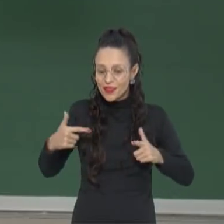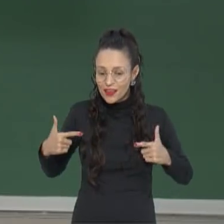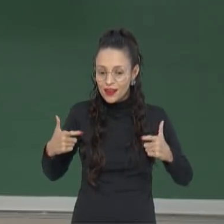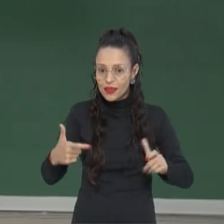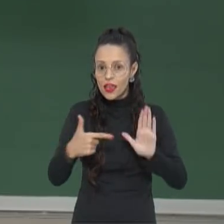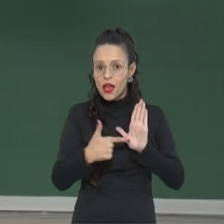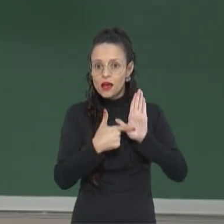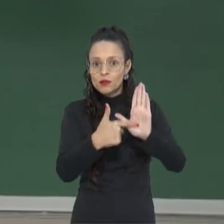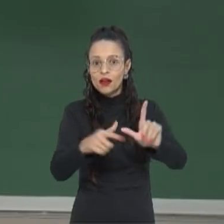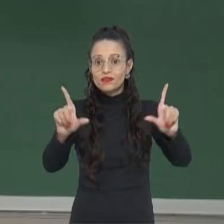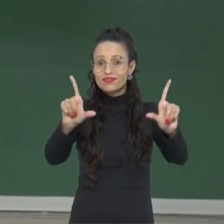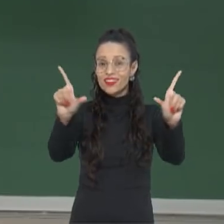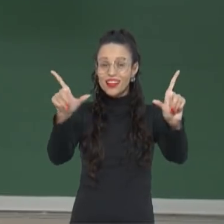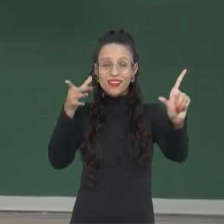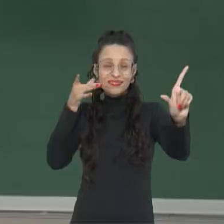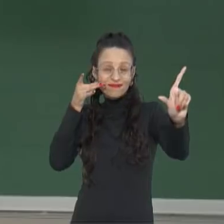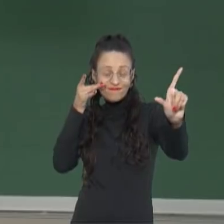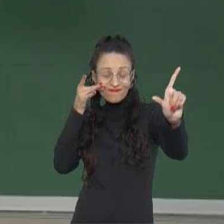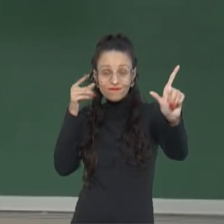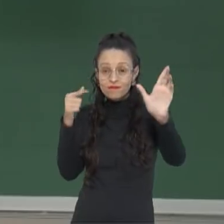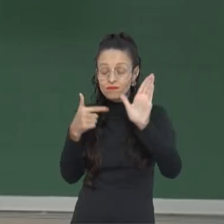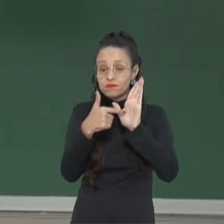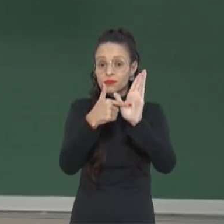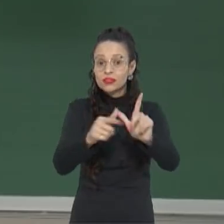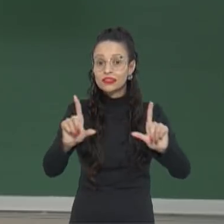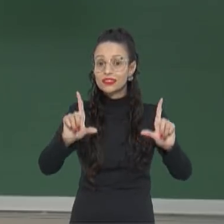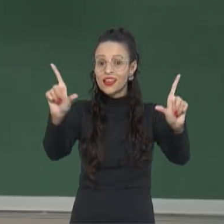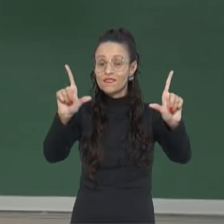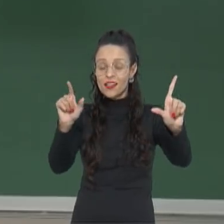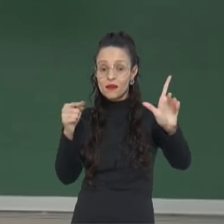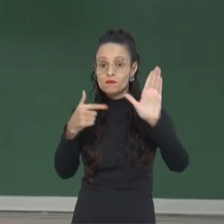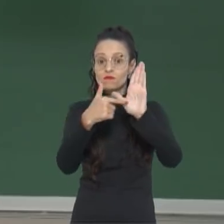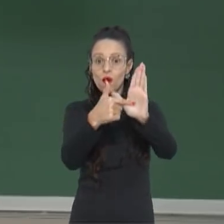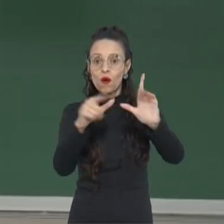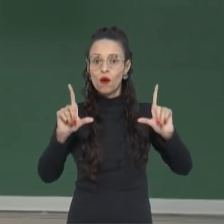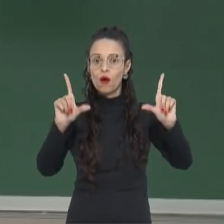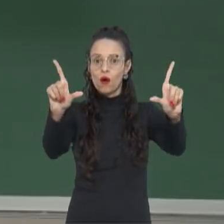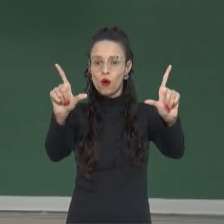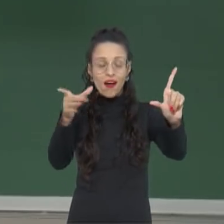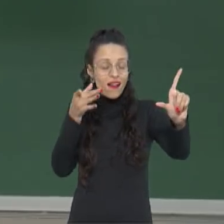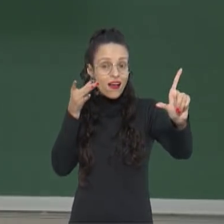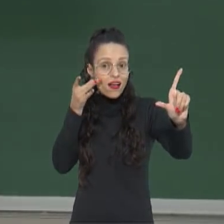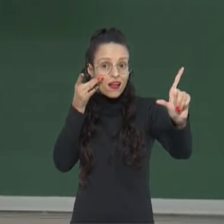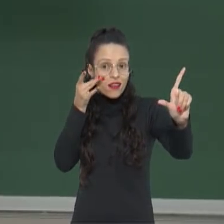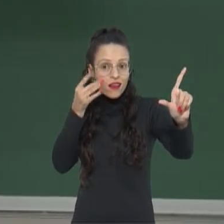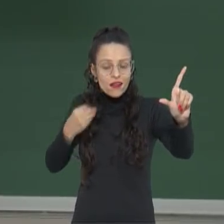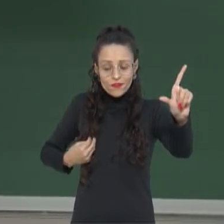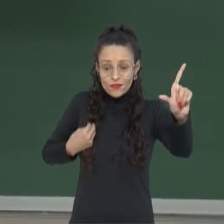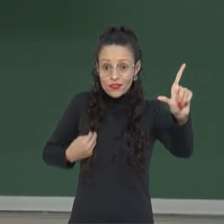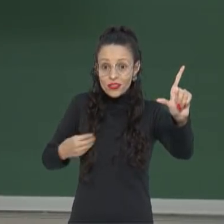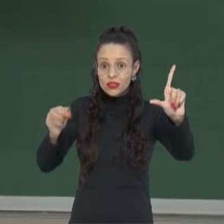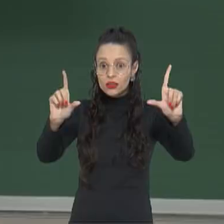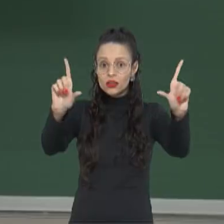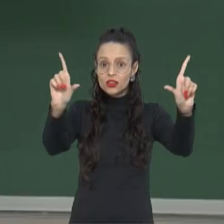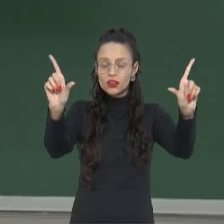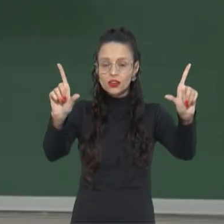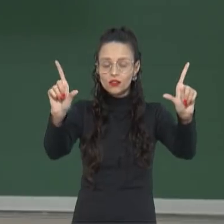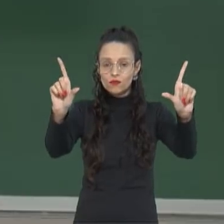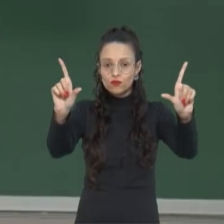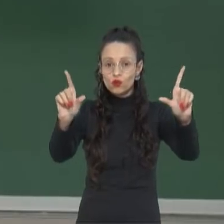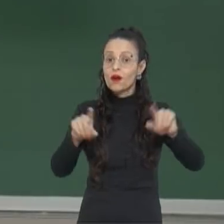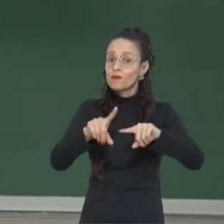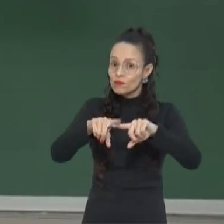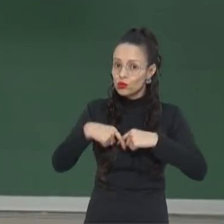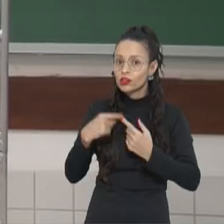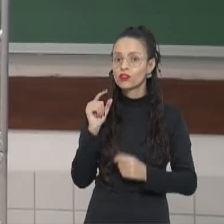vivo pela televisão. Foi a primeira vez que a televisão transmitiu uma guerra ao vivo. Isso causou forte